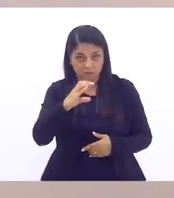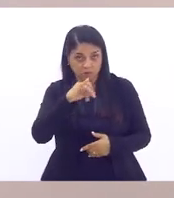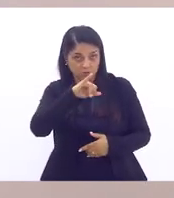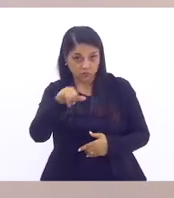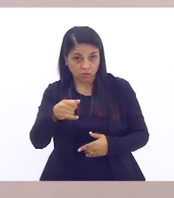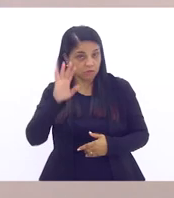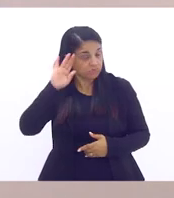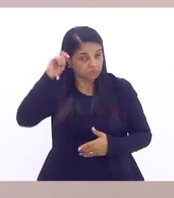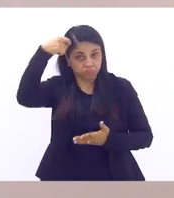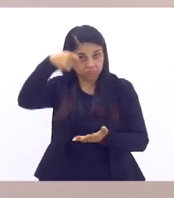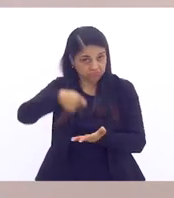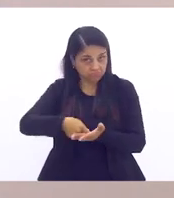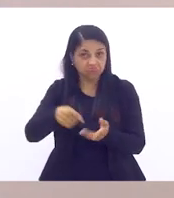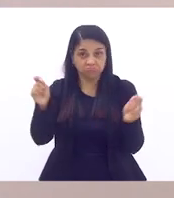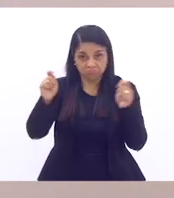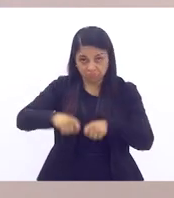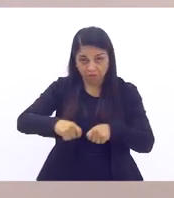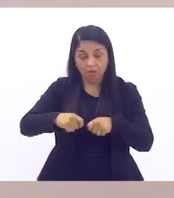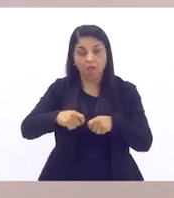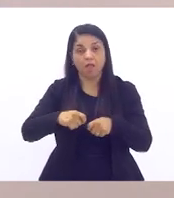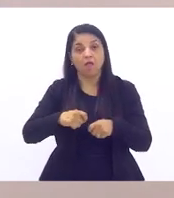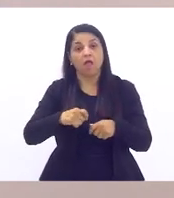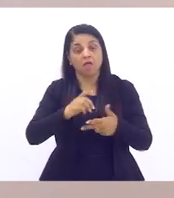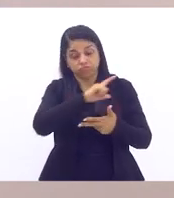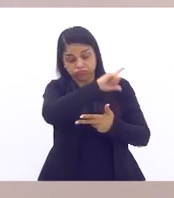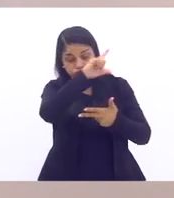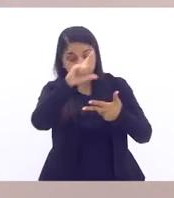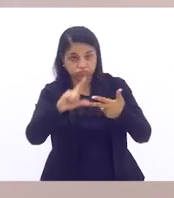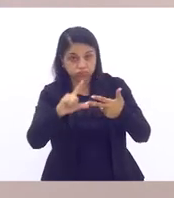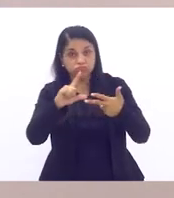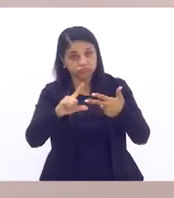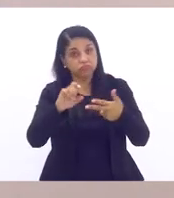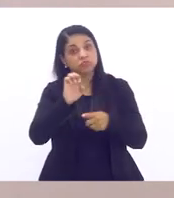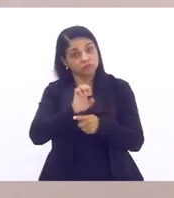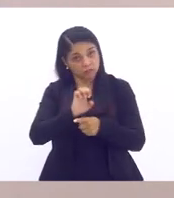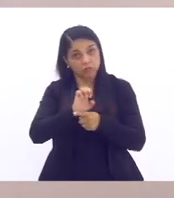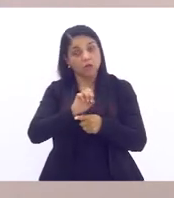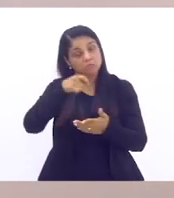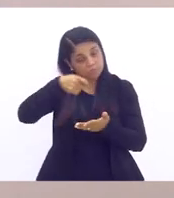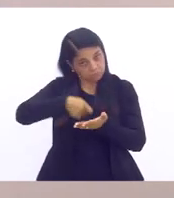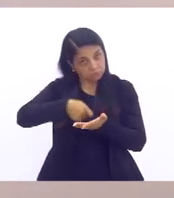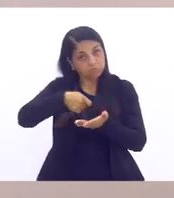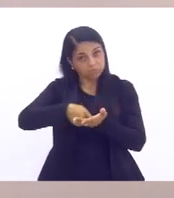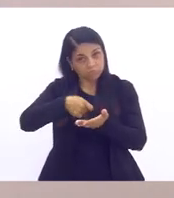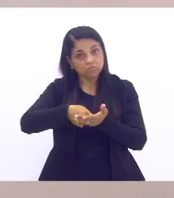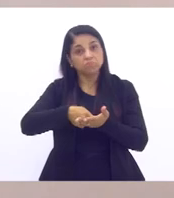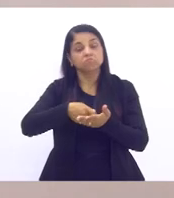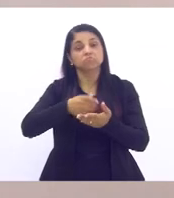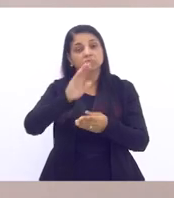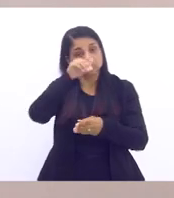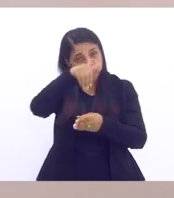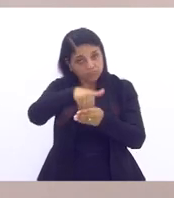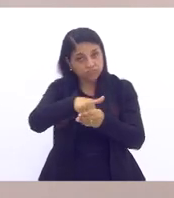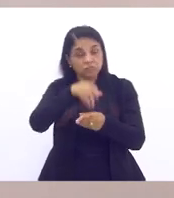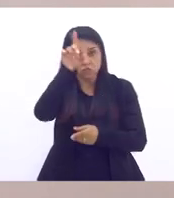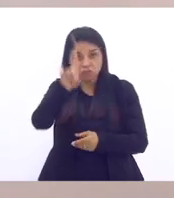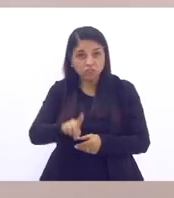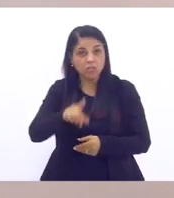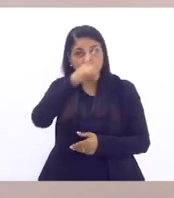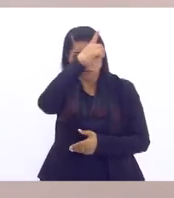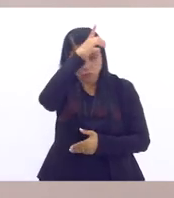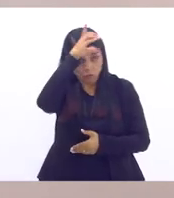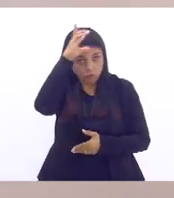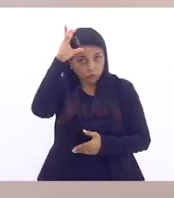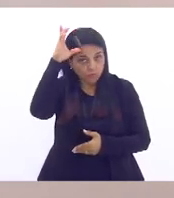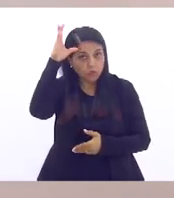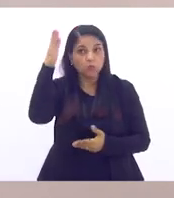decisões inclusive que é competência do Poder Legislativo estadual sim legislar sobre a temática do direito consumidor e Considero que essa relação